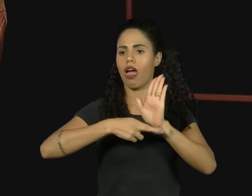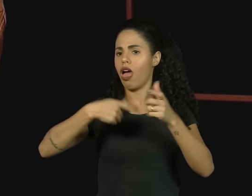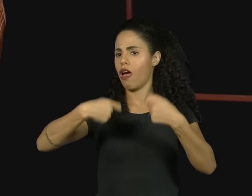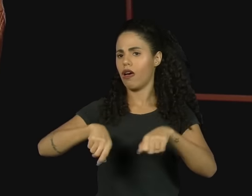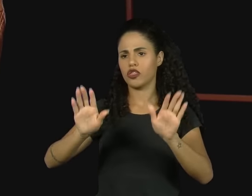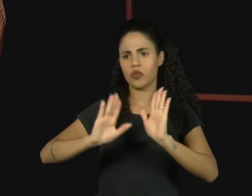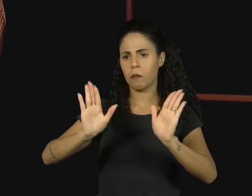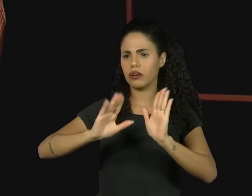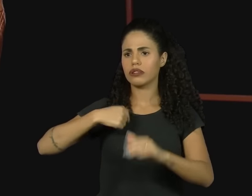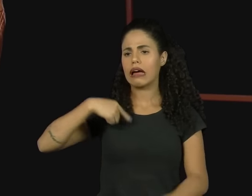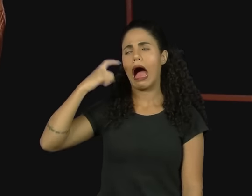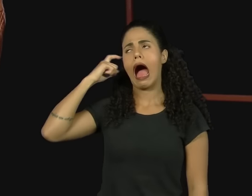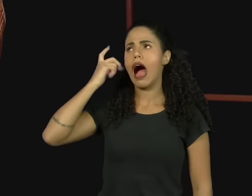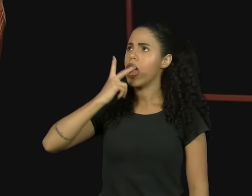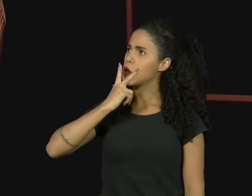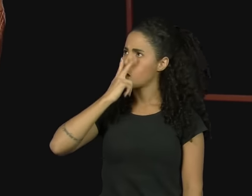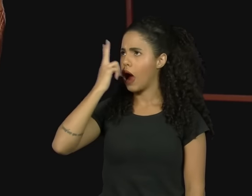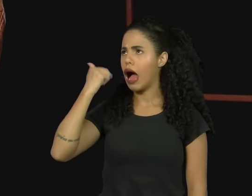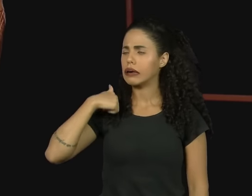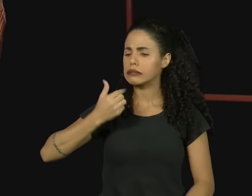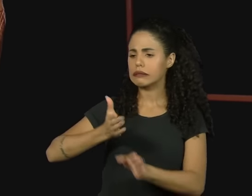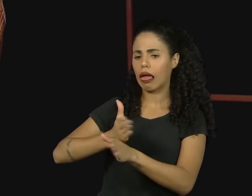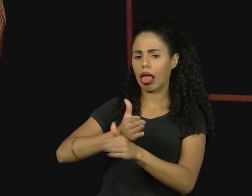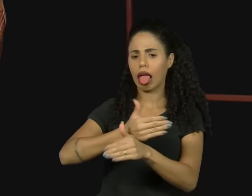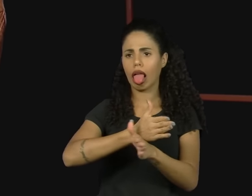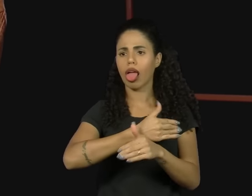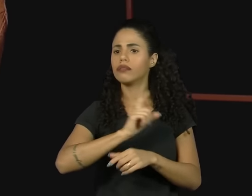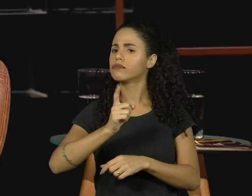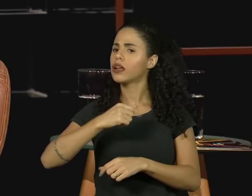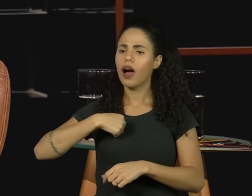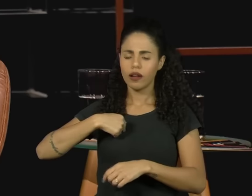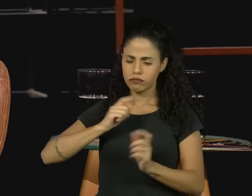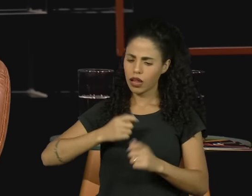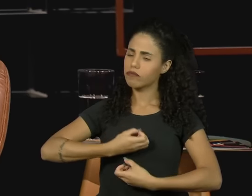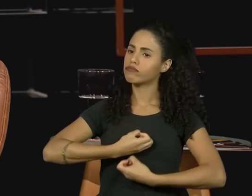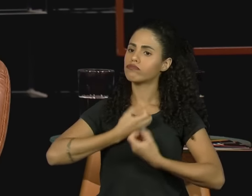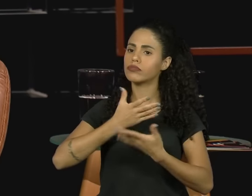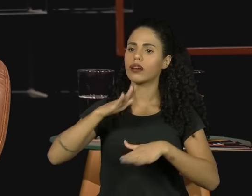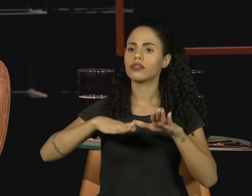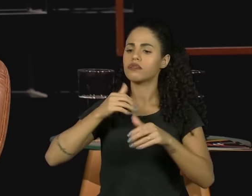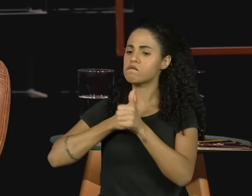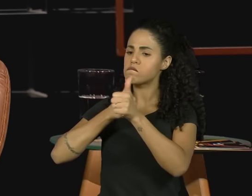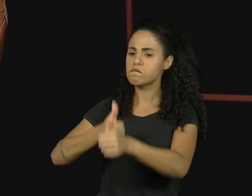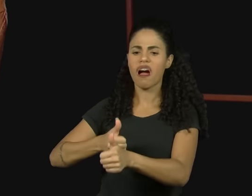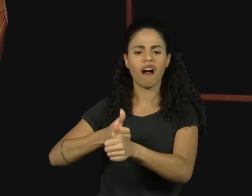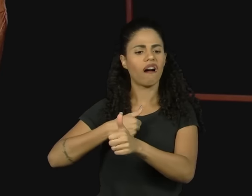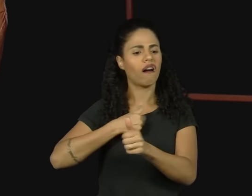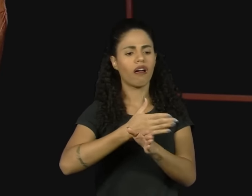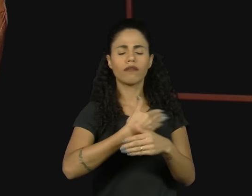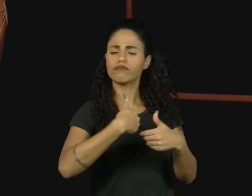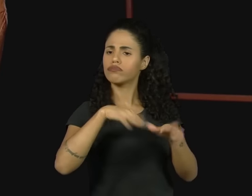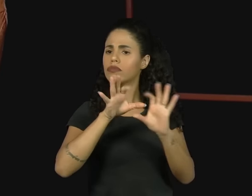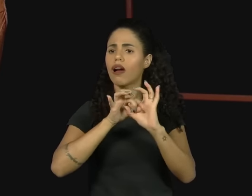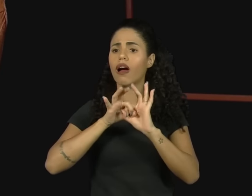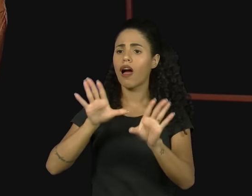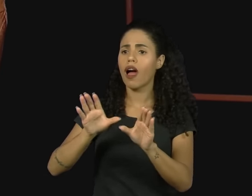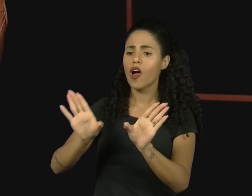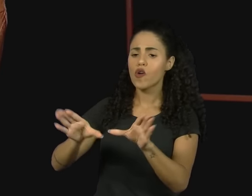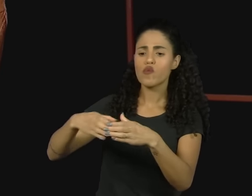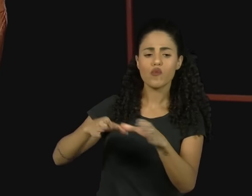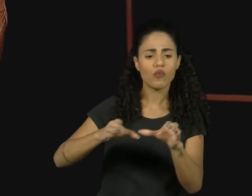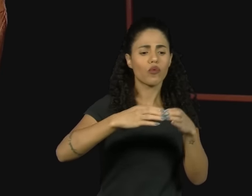ninguém ou se achar fora da caixa se você não segue, não sei o que, entende? Cada grupo que